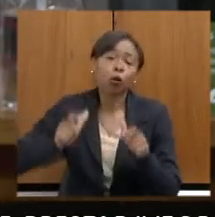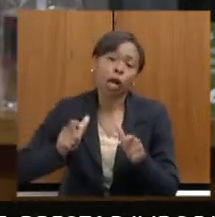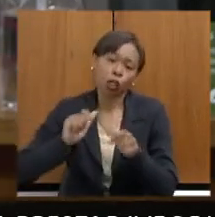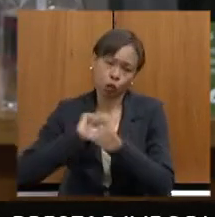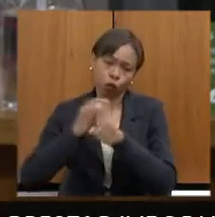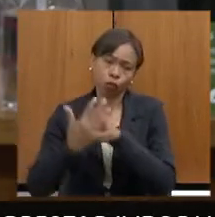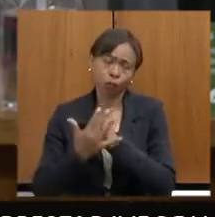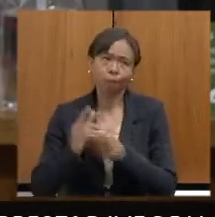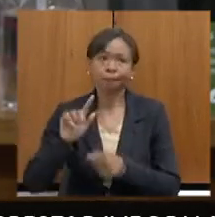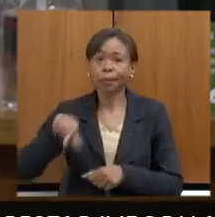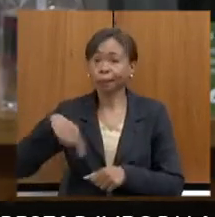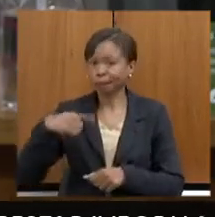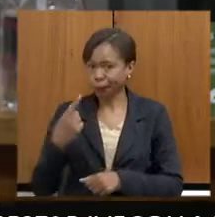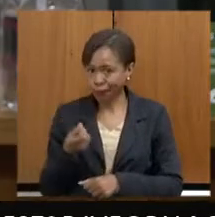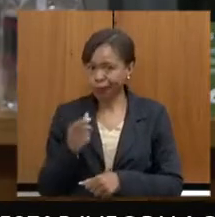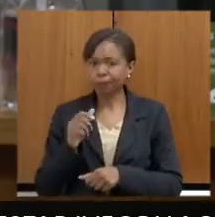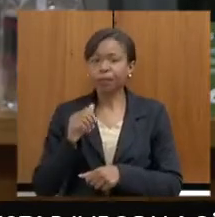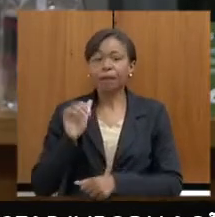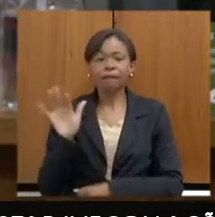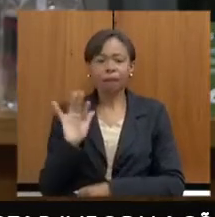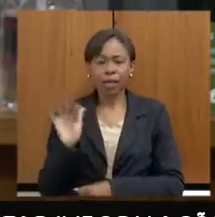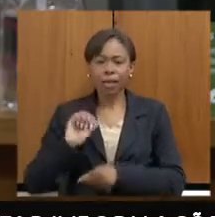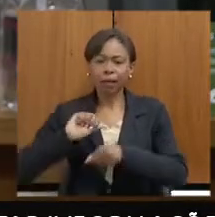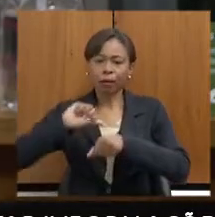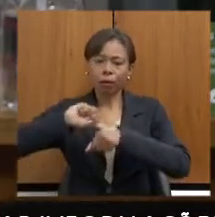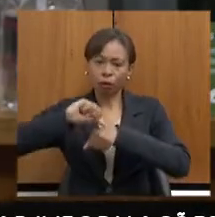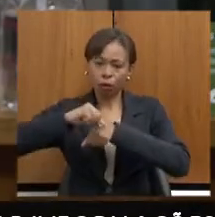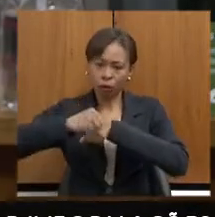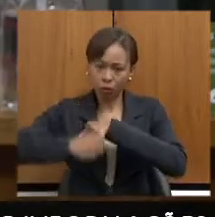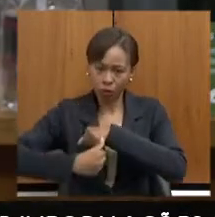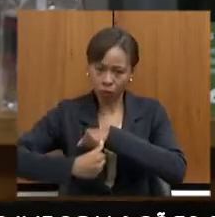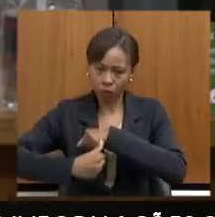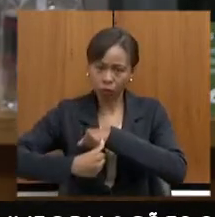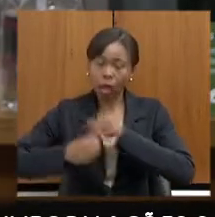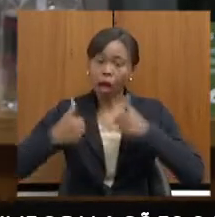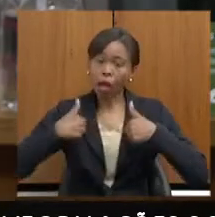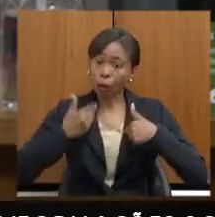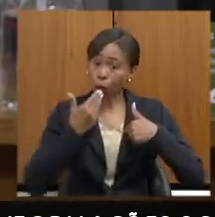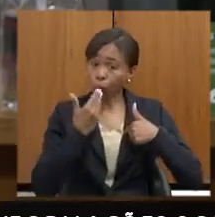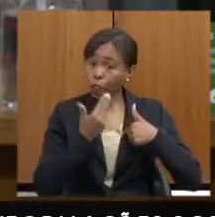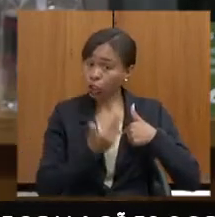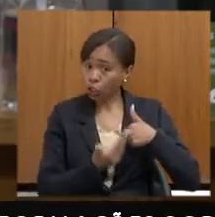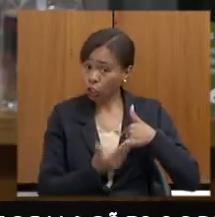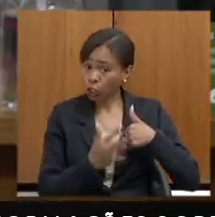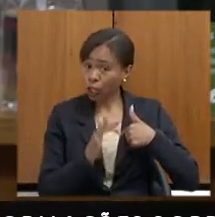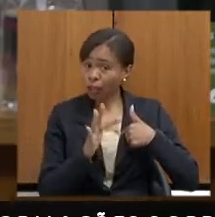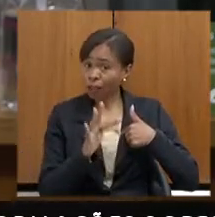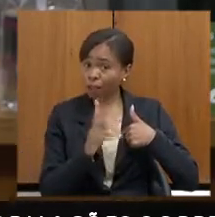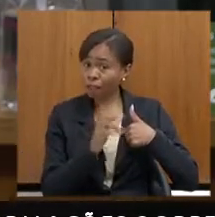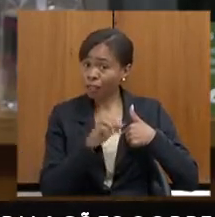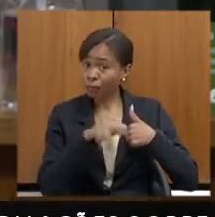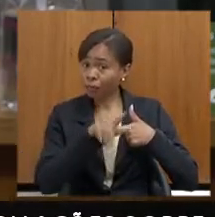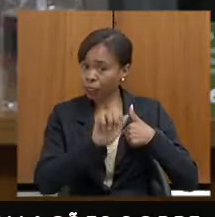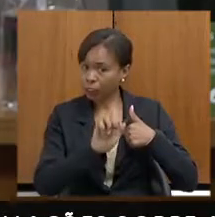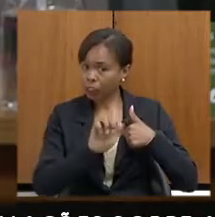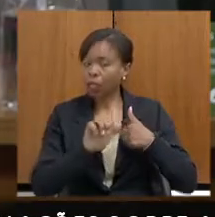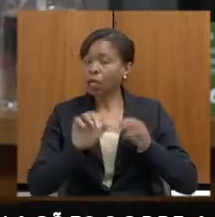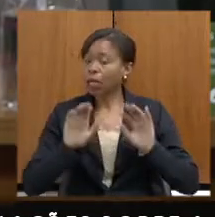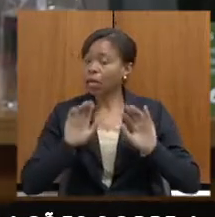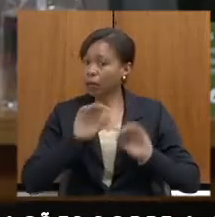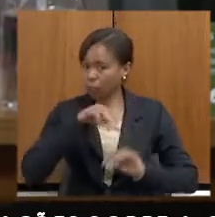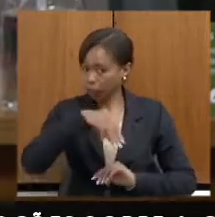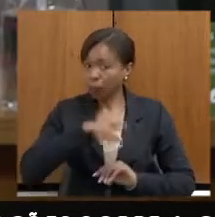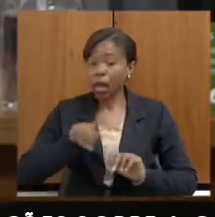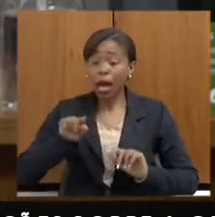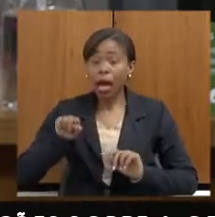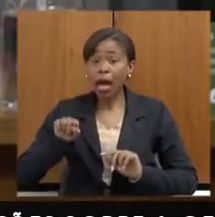homem para janeiro fevereiro e eu pedi para fazer que você me ligue não dedique ainda a reabrir o pa porque todos